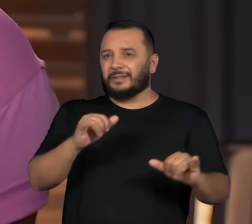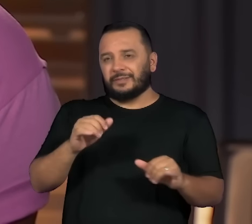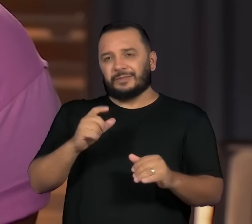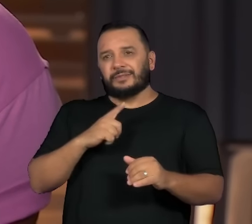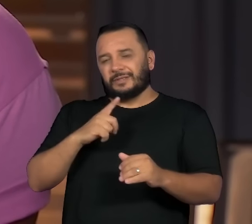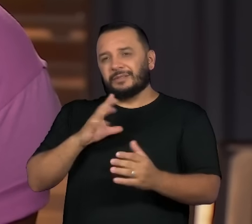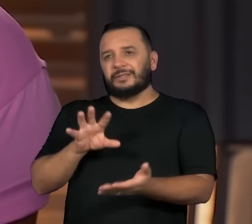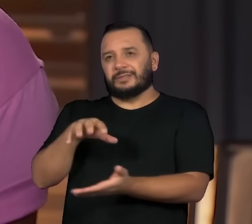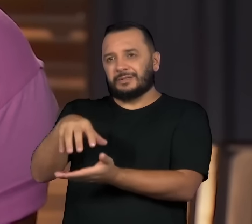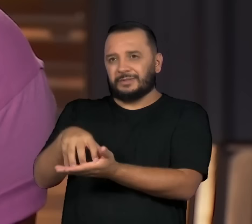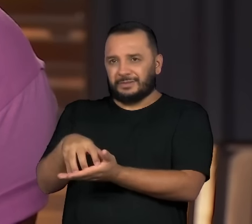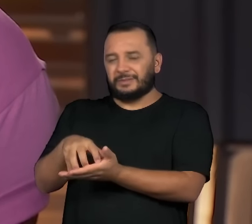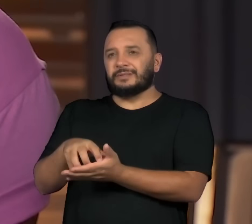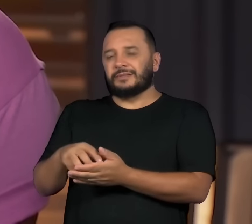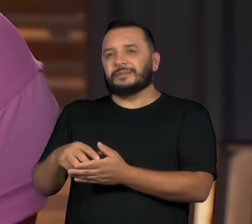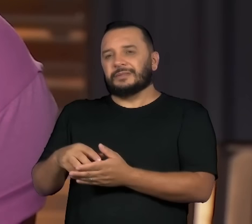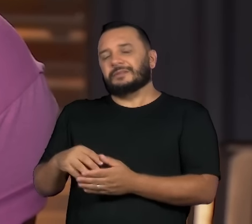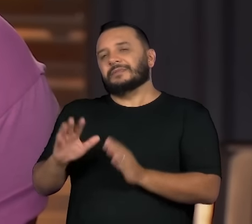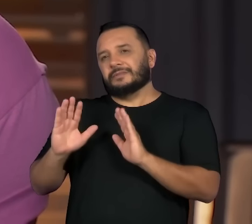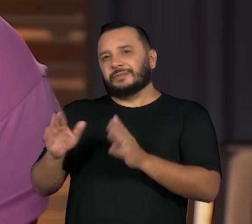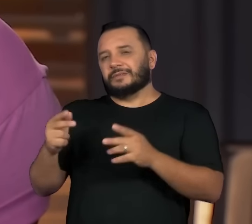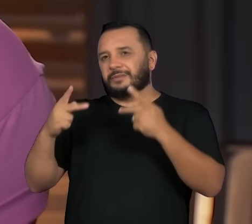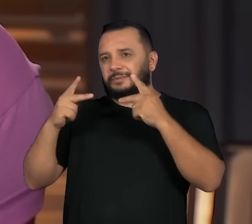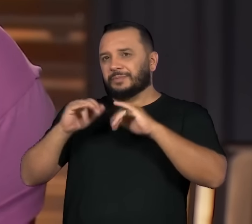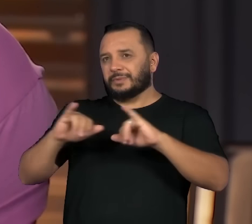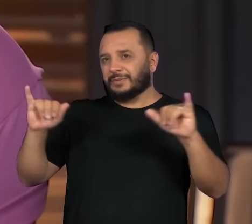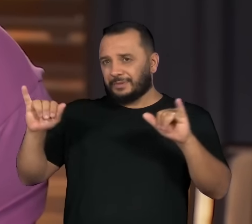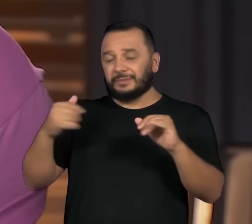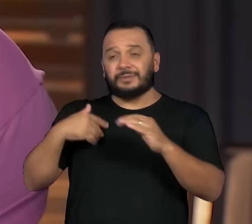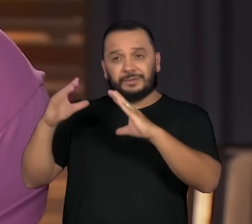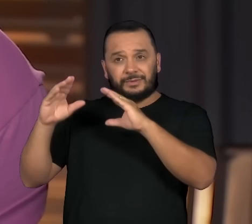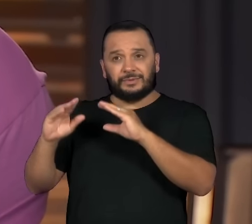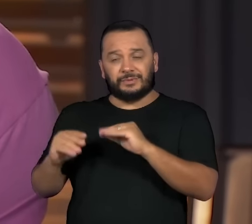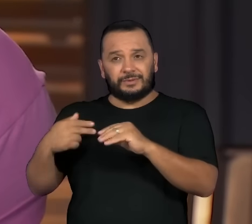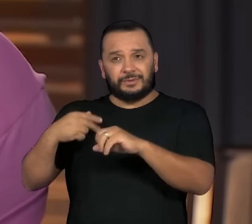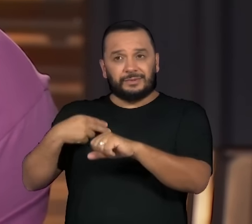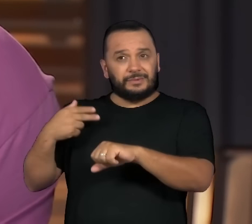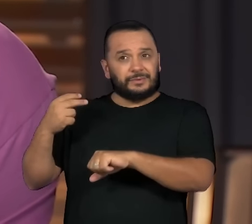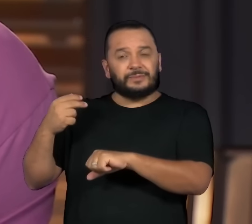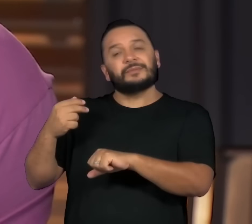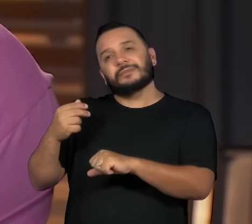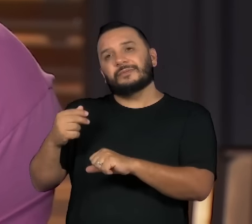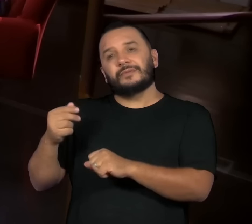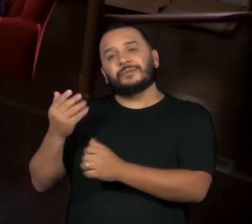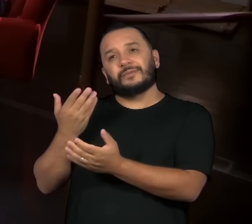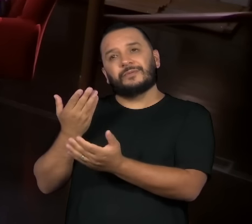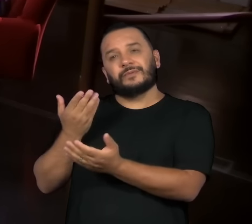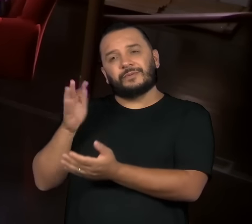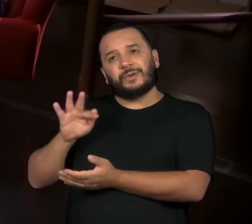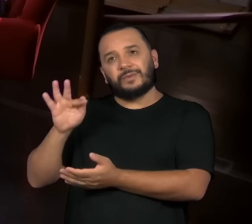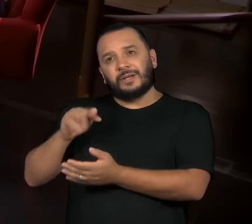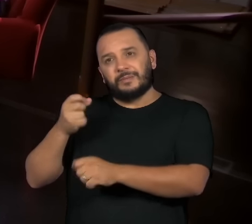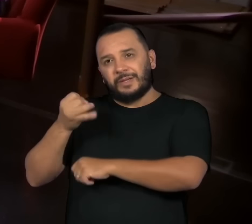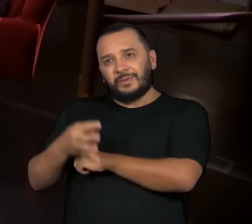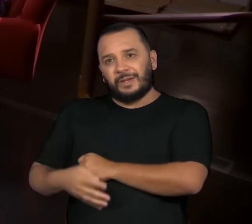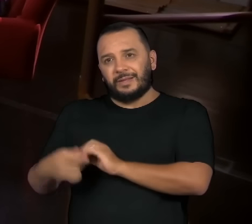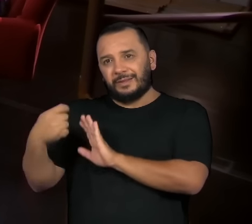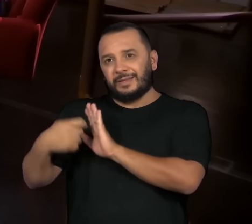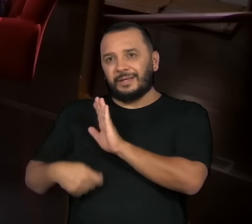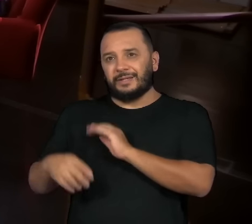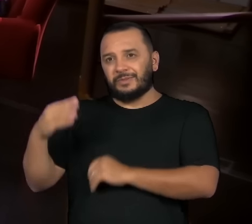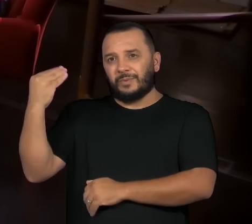publicidade. De noite fazia faculdade, de madrugada fazia uns textos para um blog que eu gostava de escrever. Sei. E aí eu lembro que